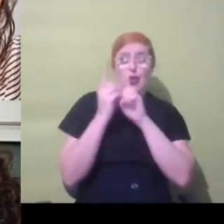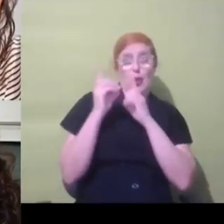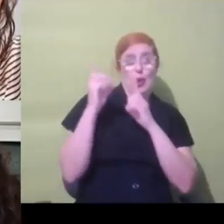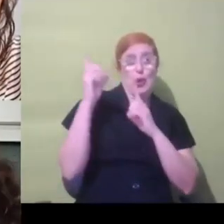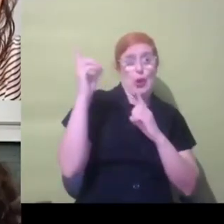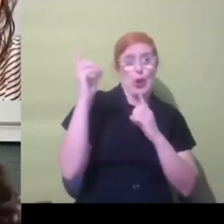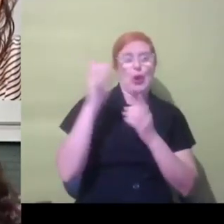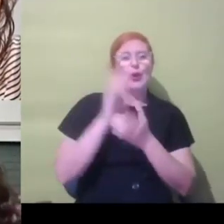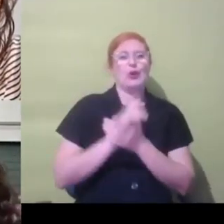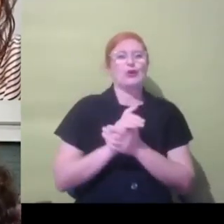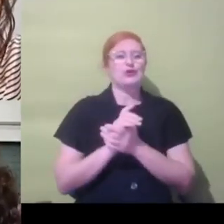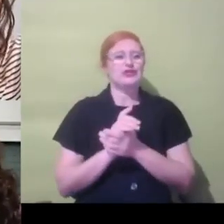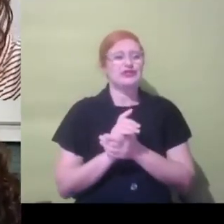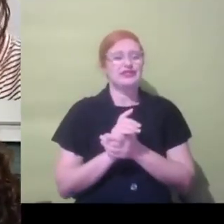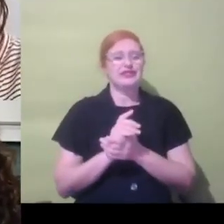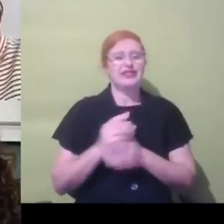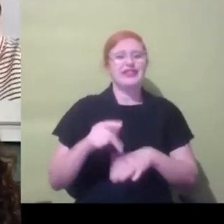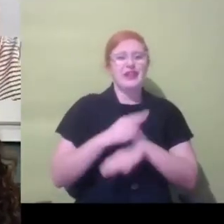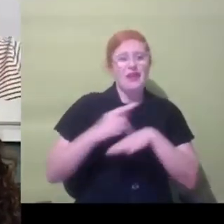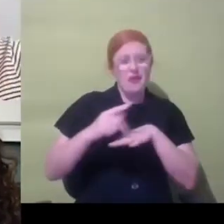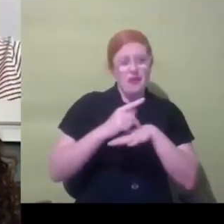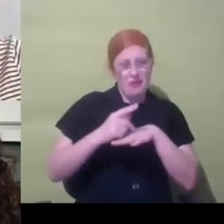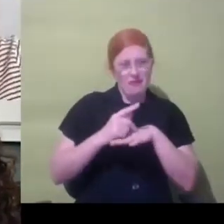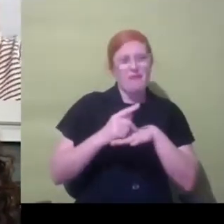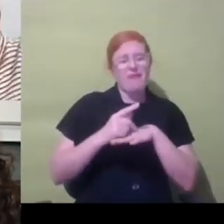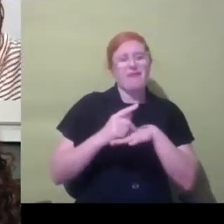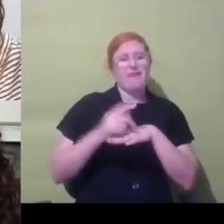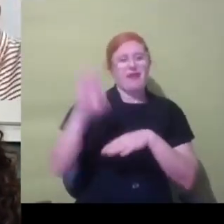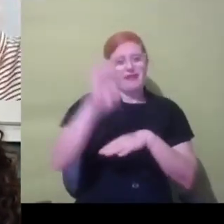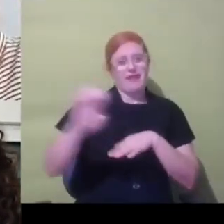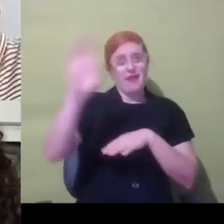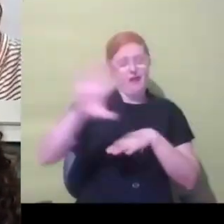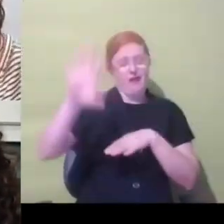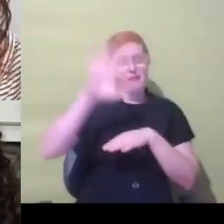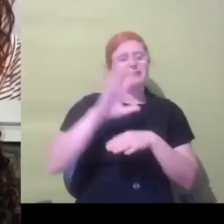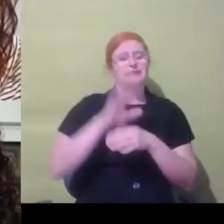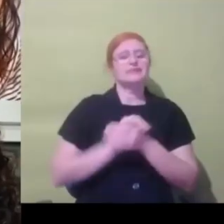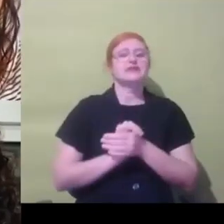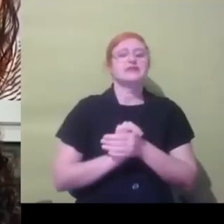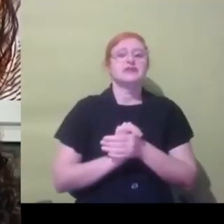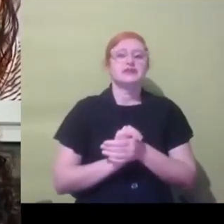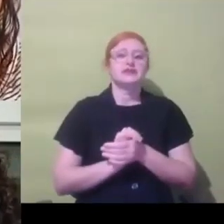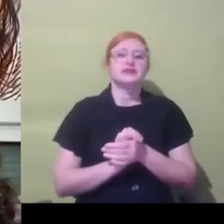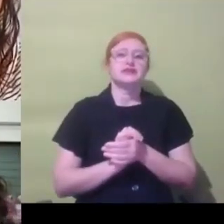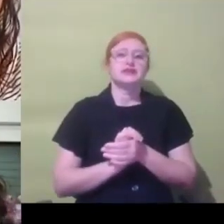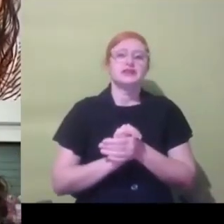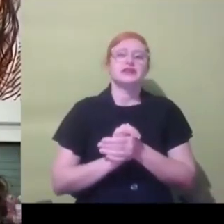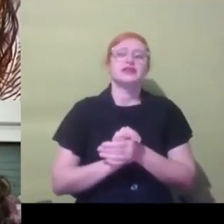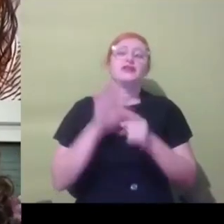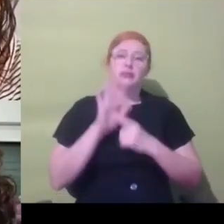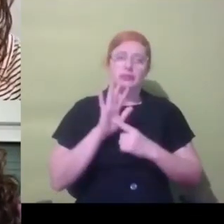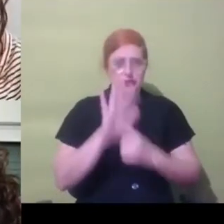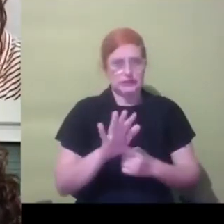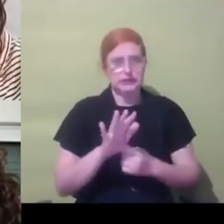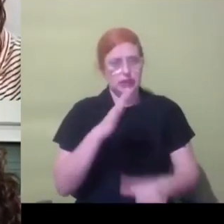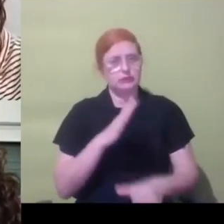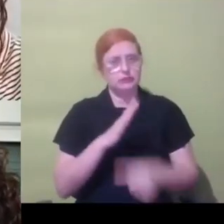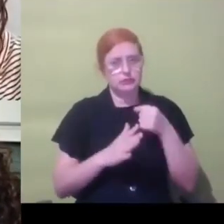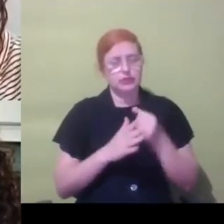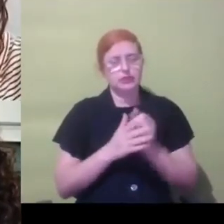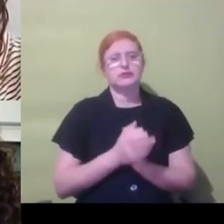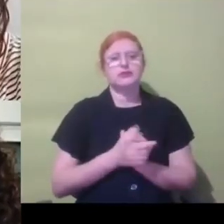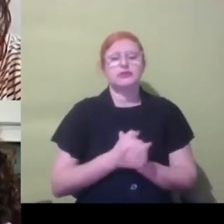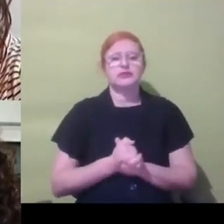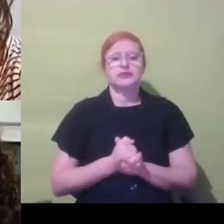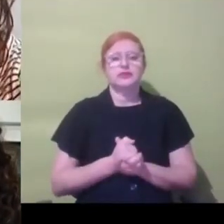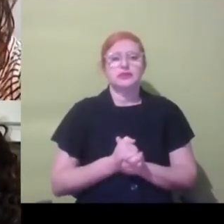longe, de Liechtenstein, você pronunciou muito bem. E queria me apresentar primeiro,